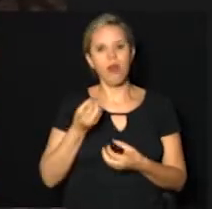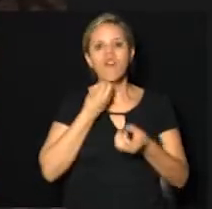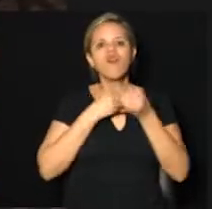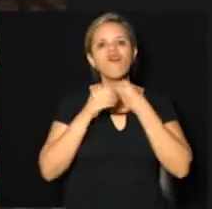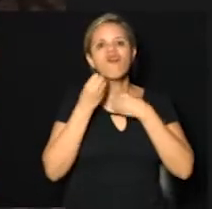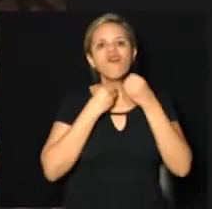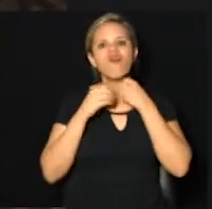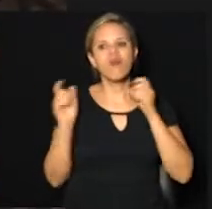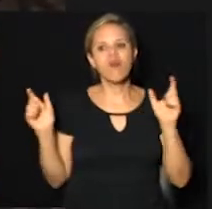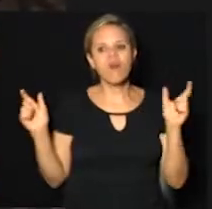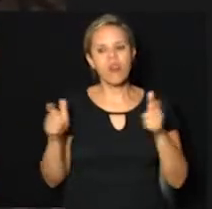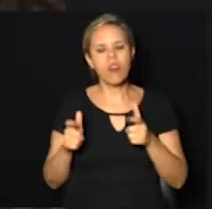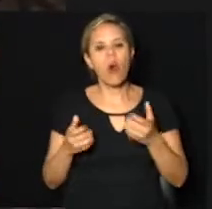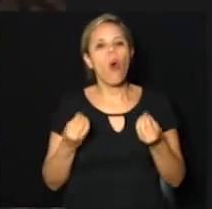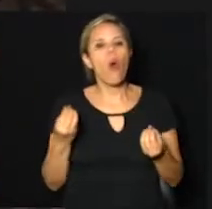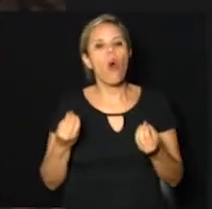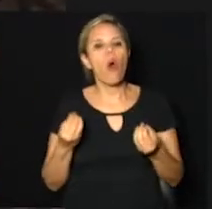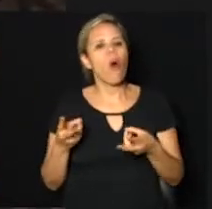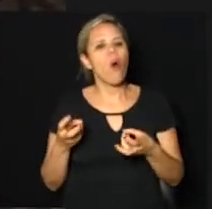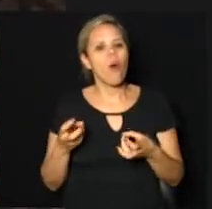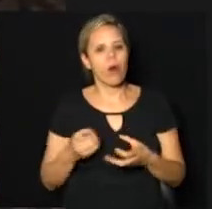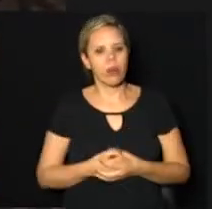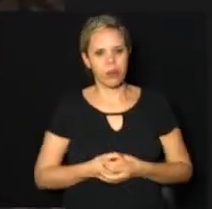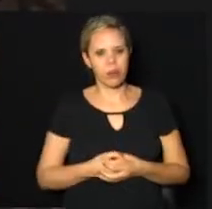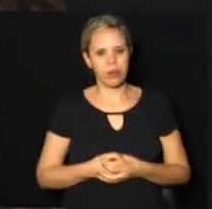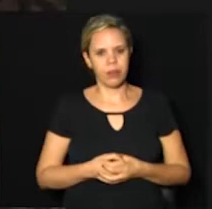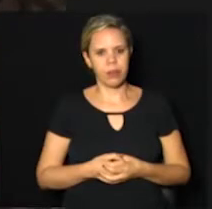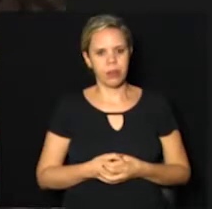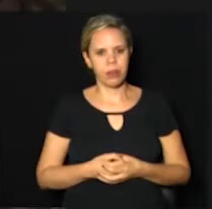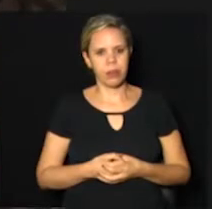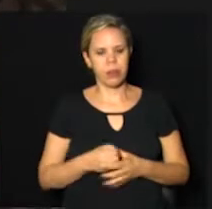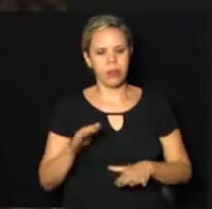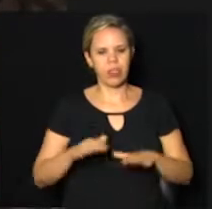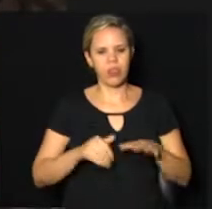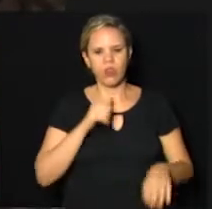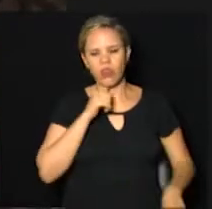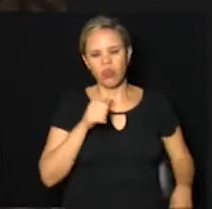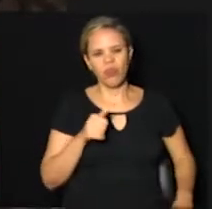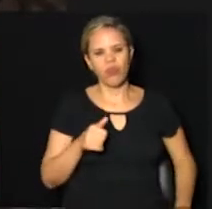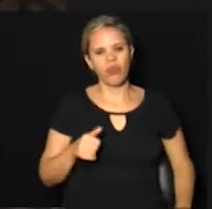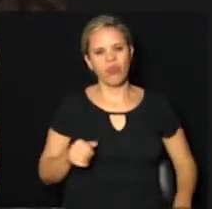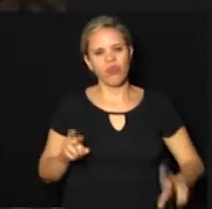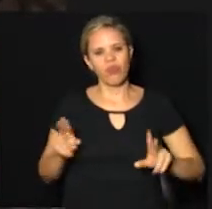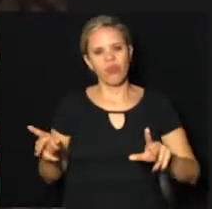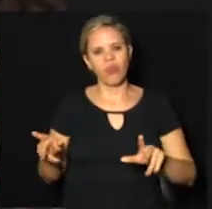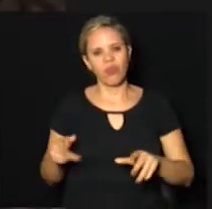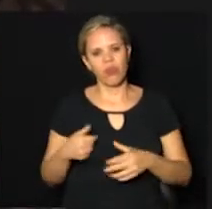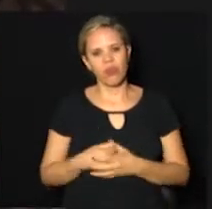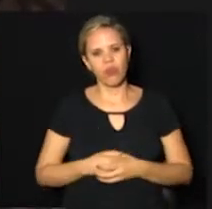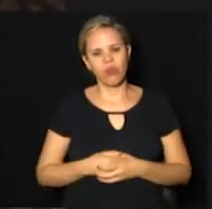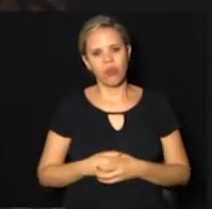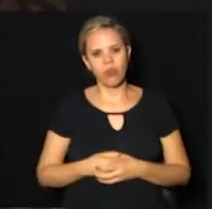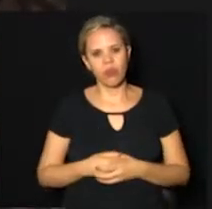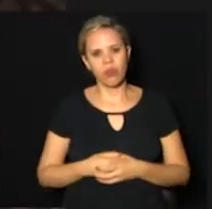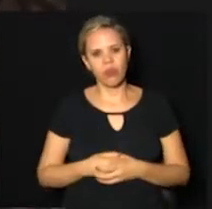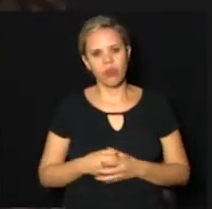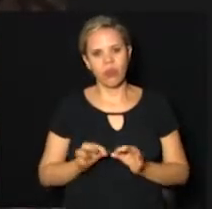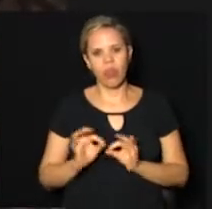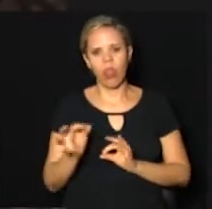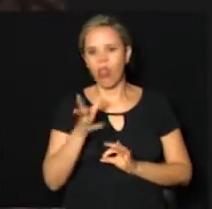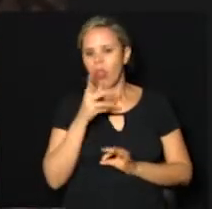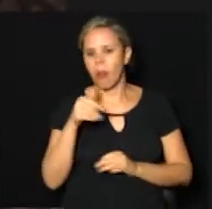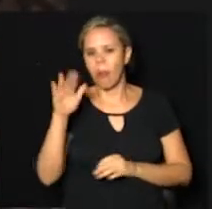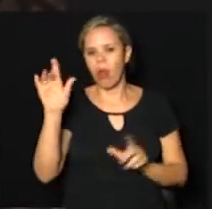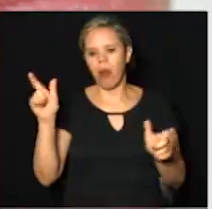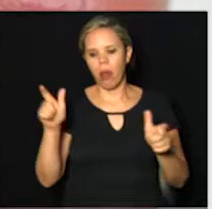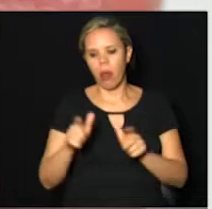hormônio menor. Como que a gente nota? A gente nota, às vezes, que a menstruação fica diferente, às vezes ela fica com ciclos mais longos ou